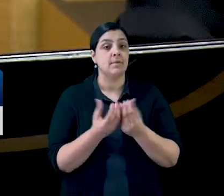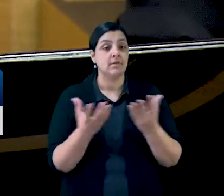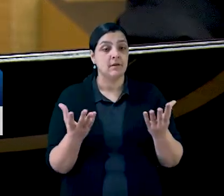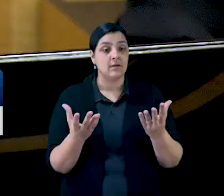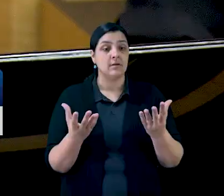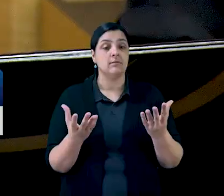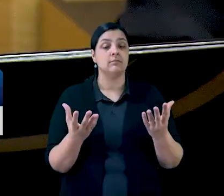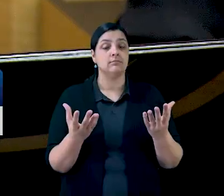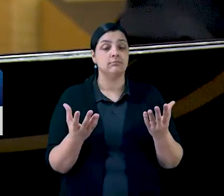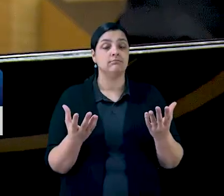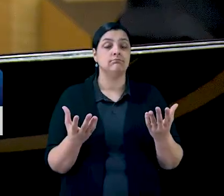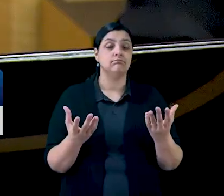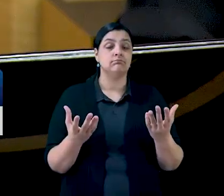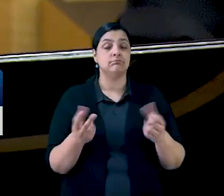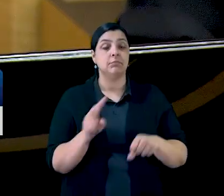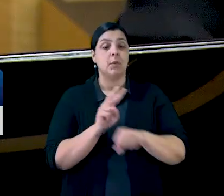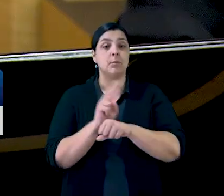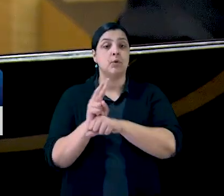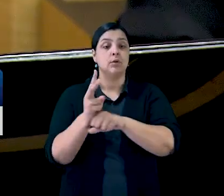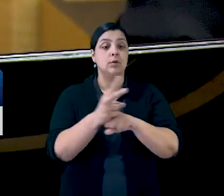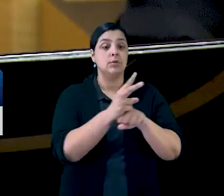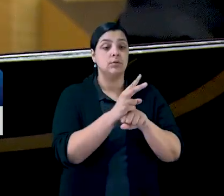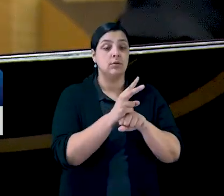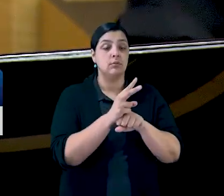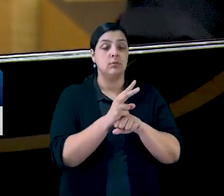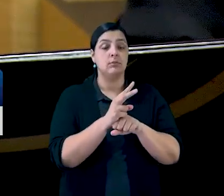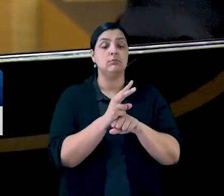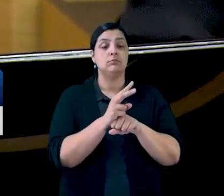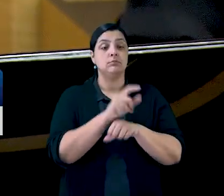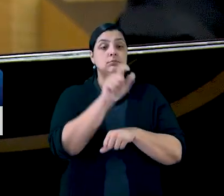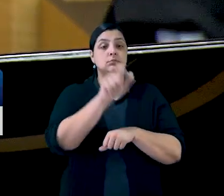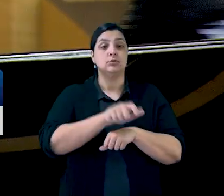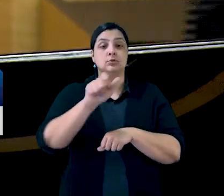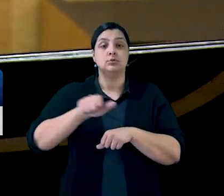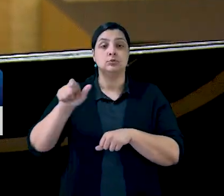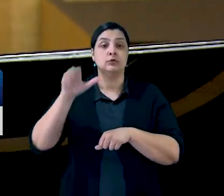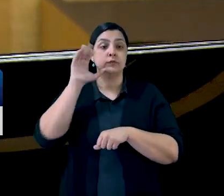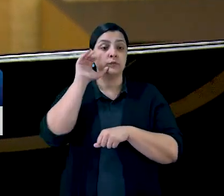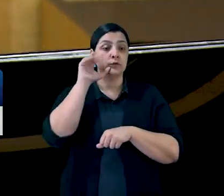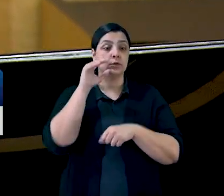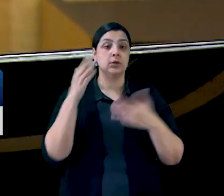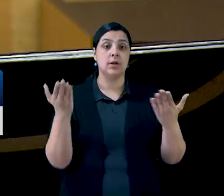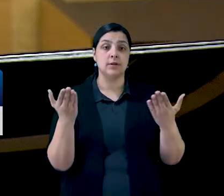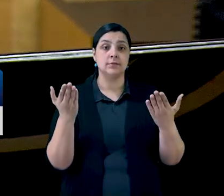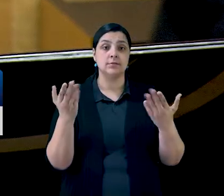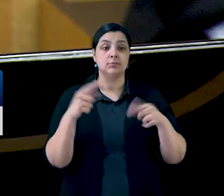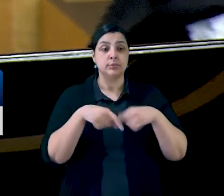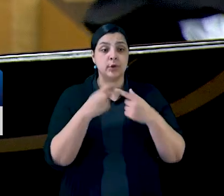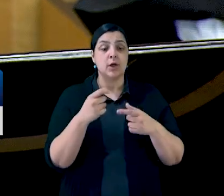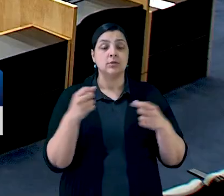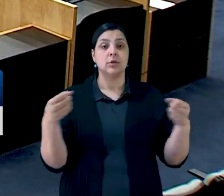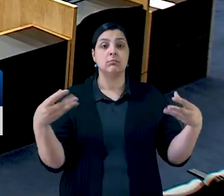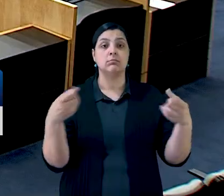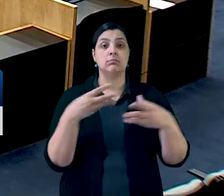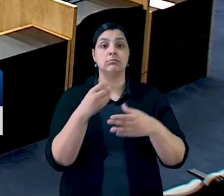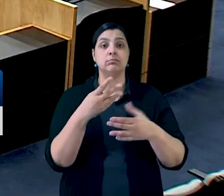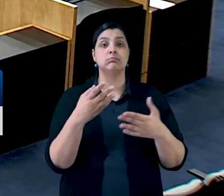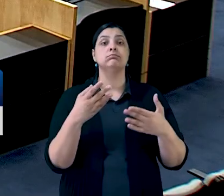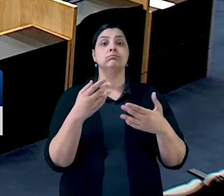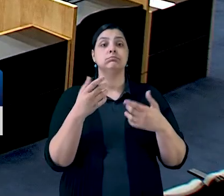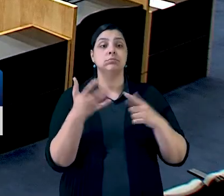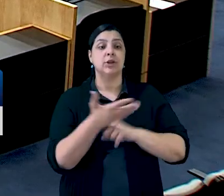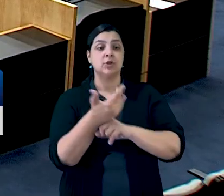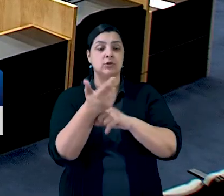assegurar alguma proteção a esses trabalhadores contra a automação. Com isso,